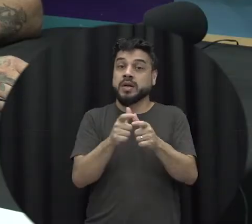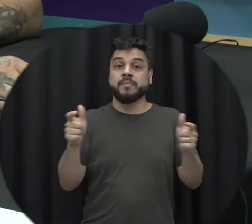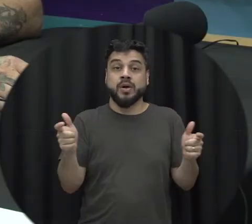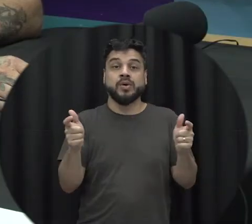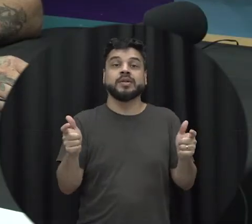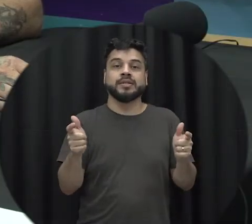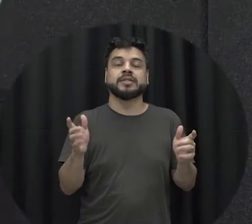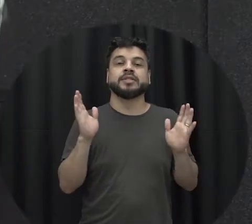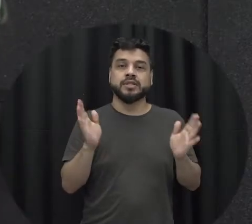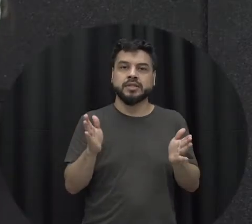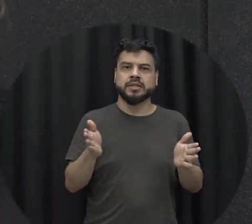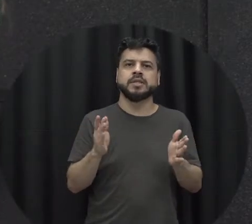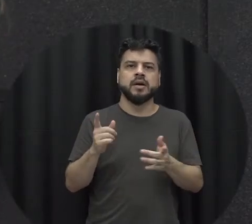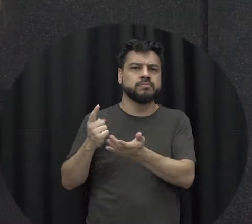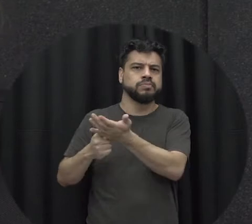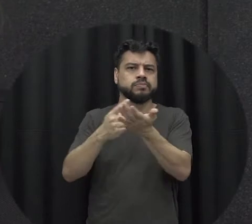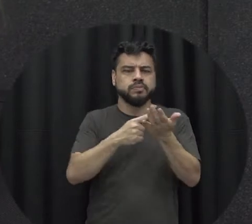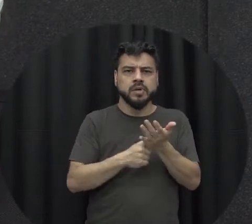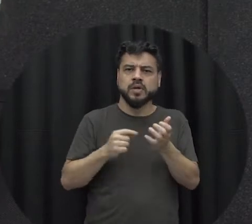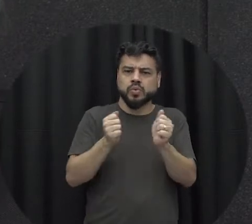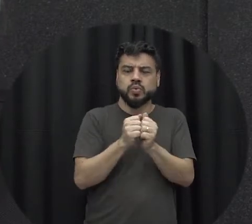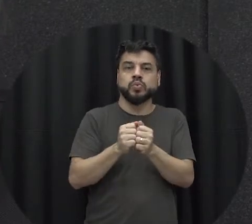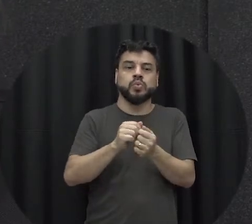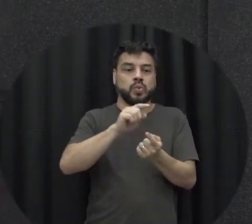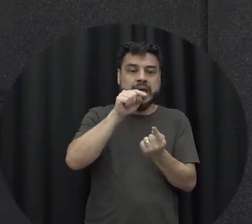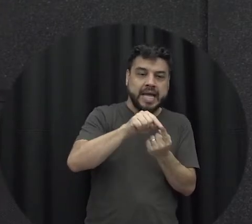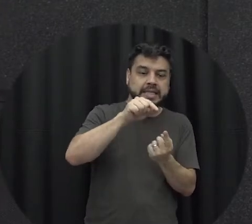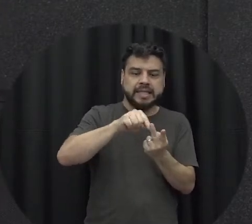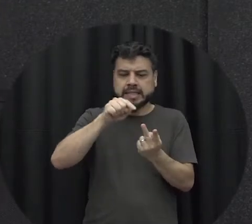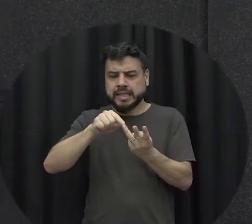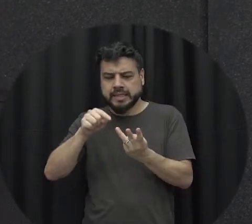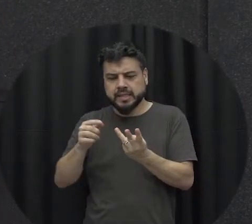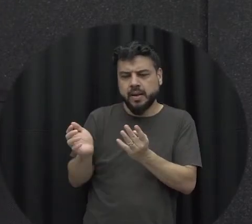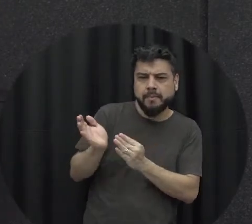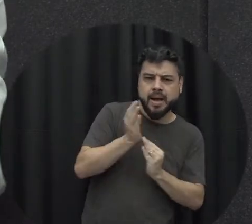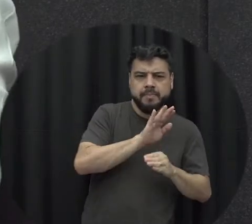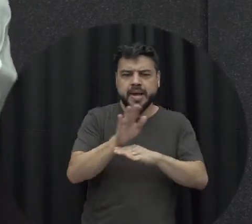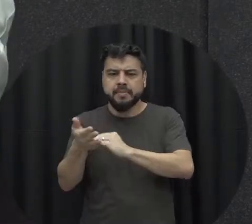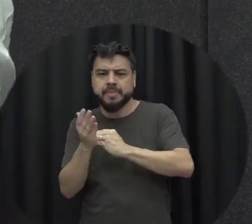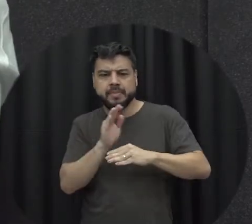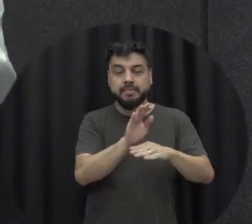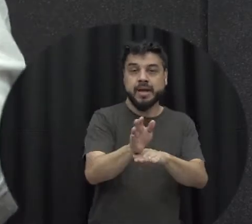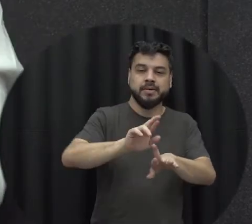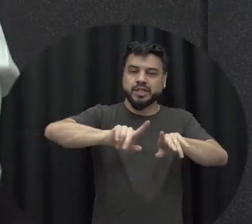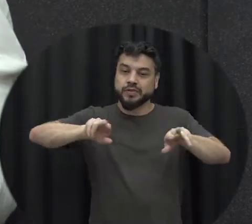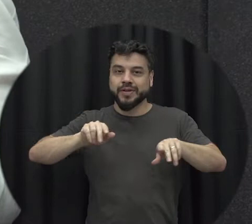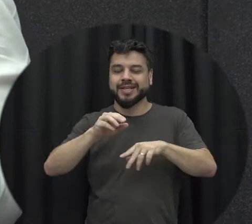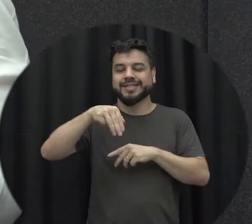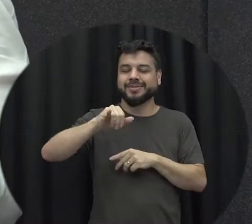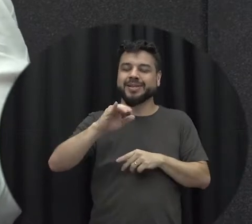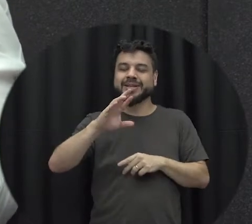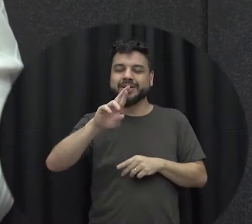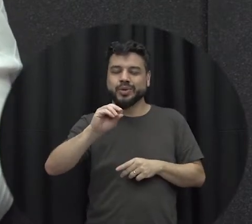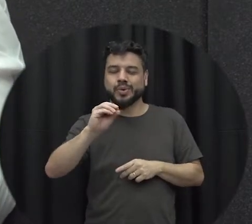é consórcio. Junta micro-organismos. Esse ajuda esse, né? Eles são amigos e colegas.